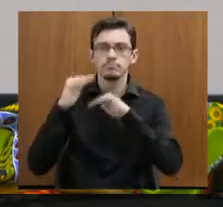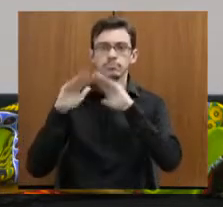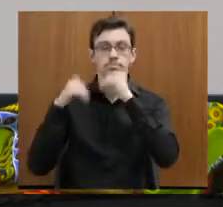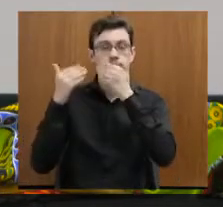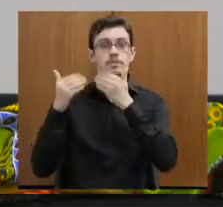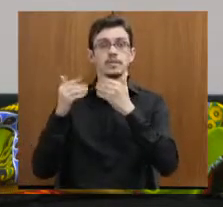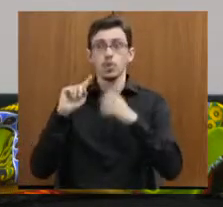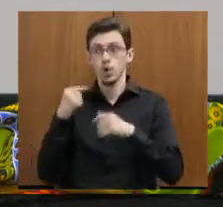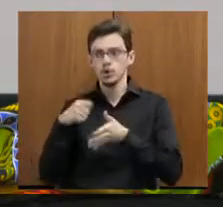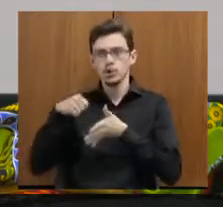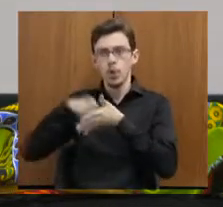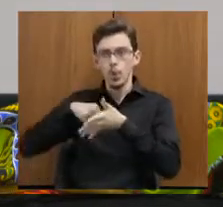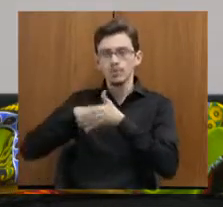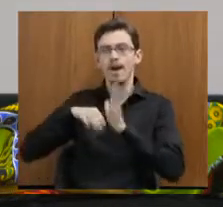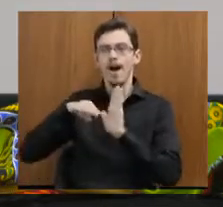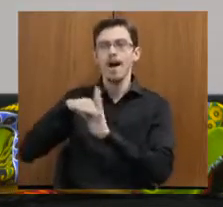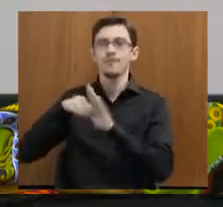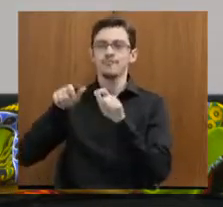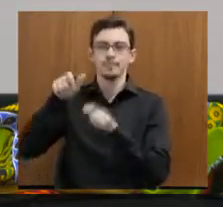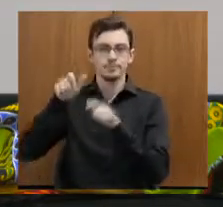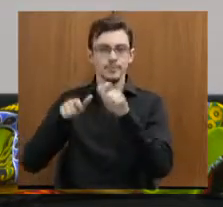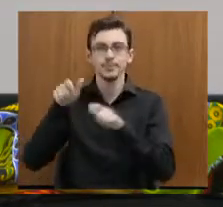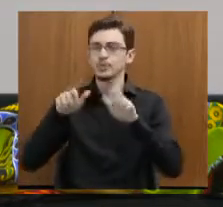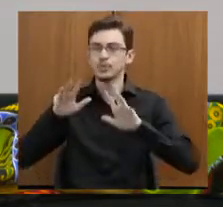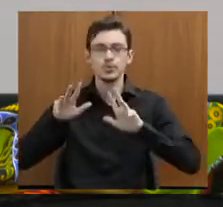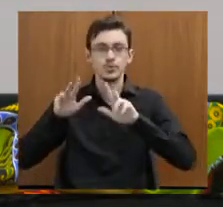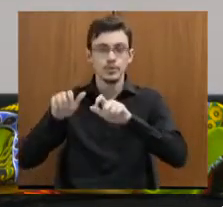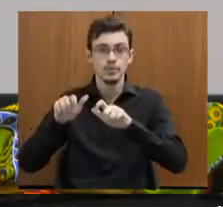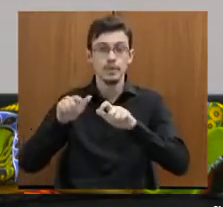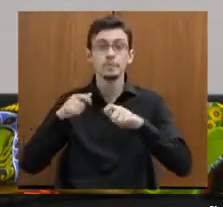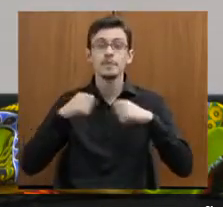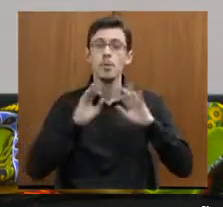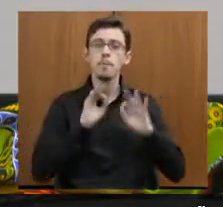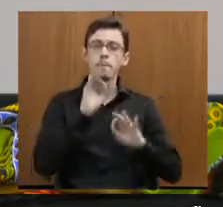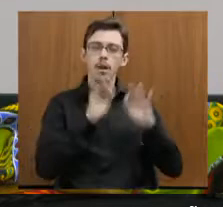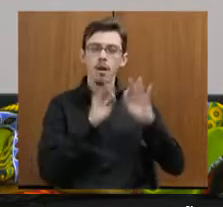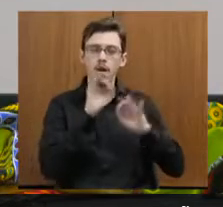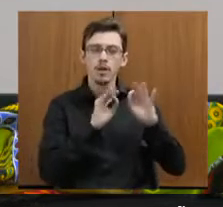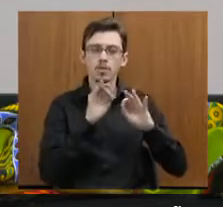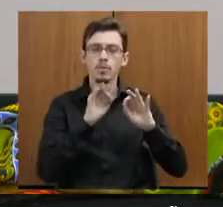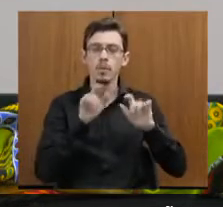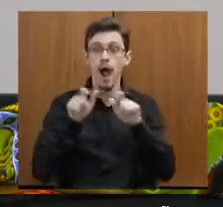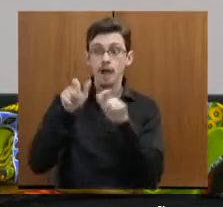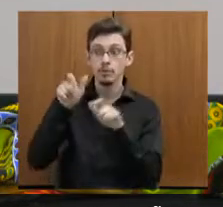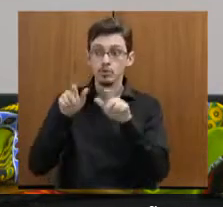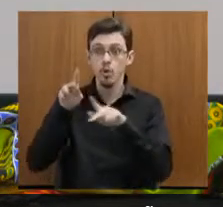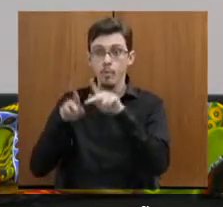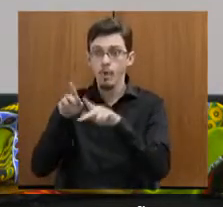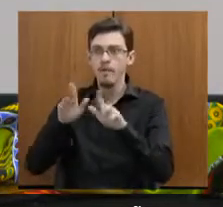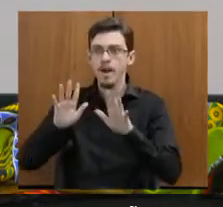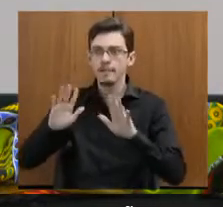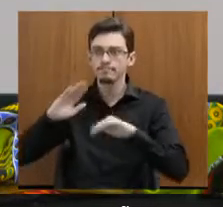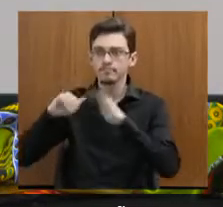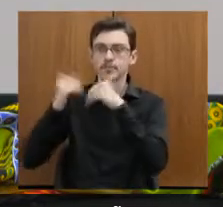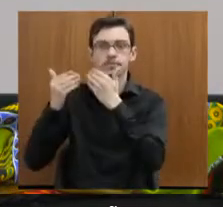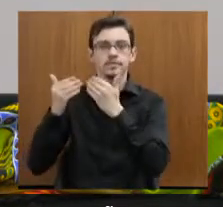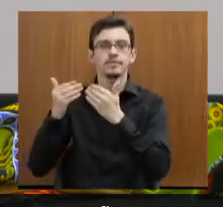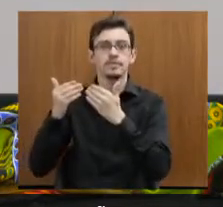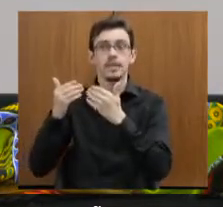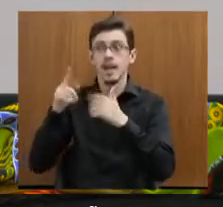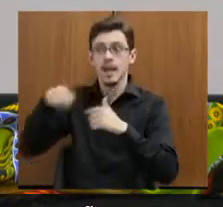um plano de desenvolvimento sustentável dos povos e comunidades tradicionais de matriz africana é